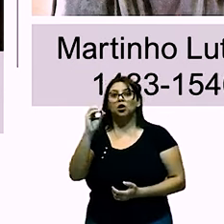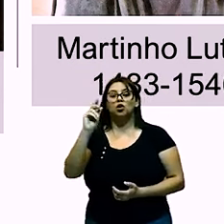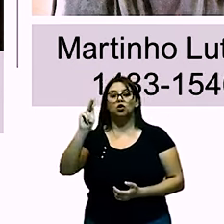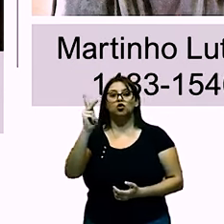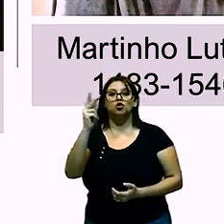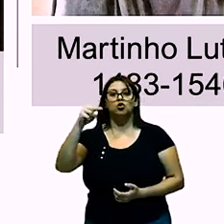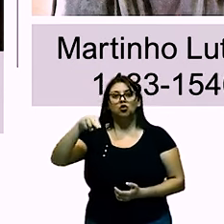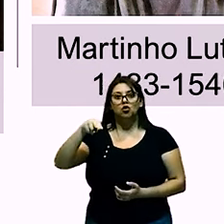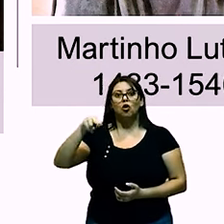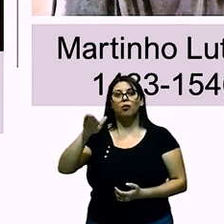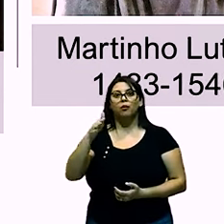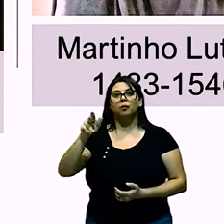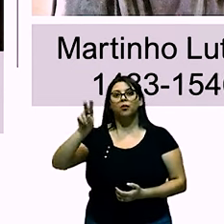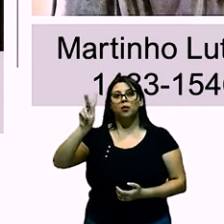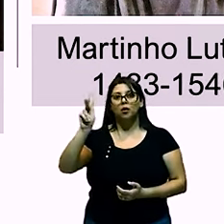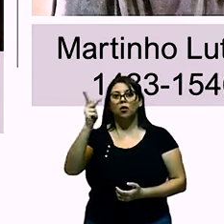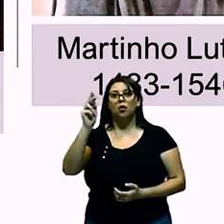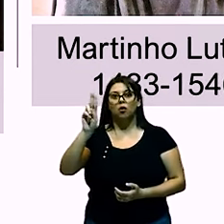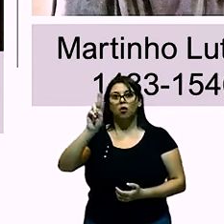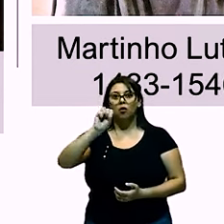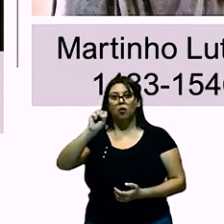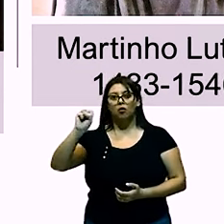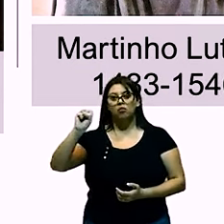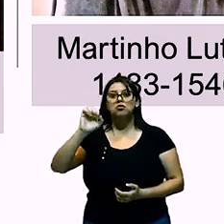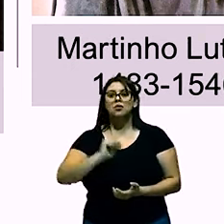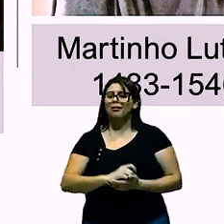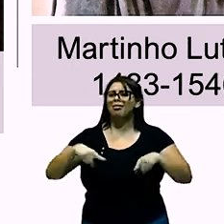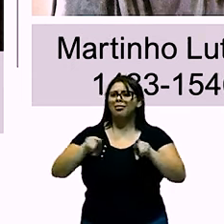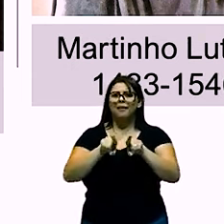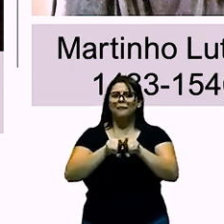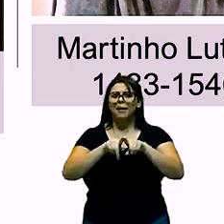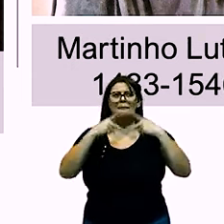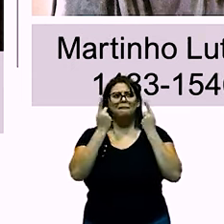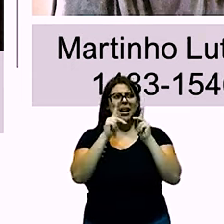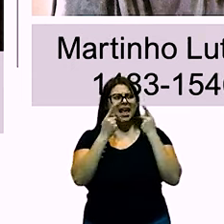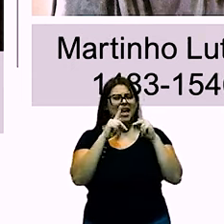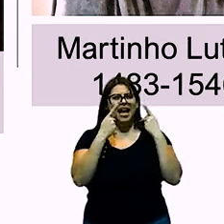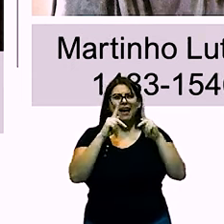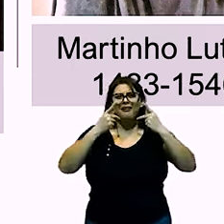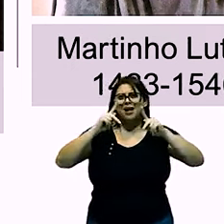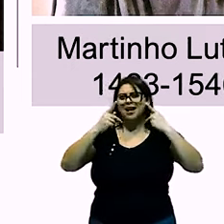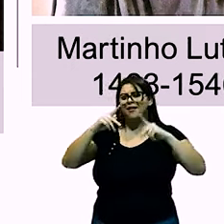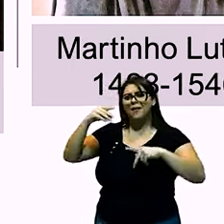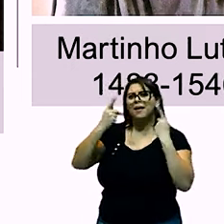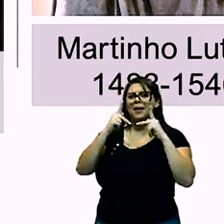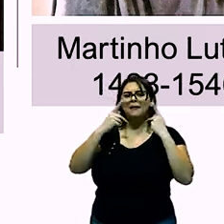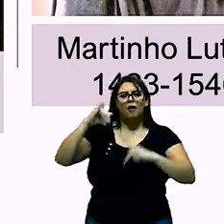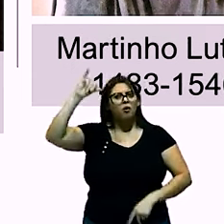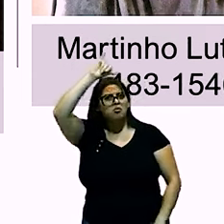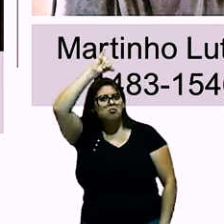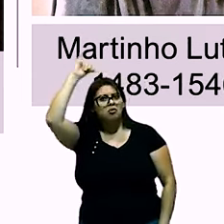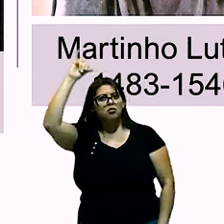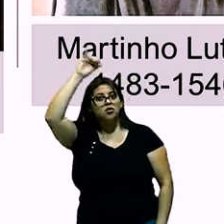sobre a autoridade da palavra de Deus, a Bíblia precisava estar na mão do povo, tanto ele quanto o Wycliffe. E o